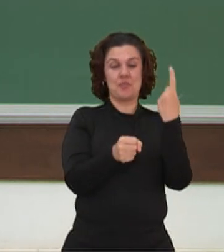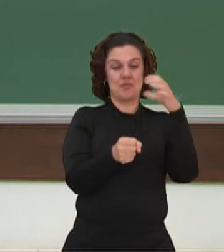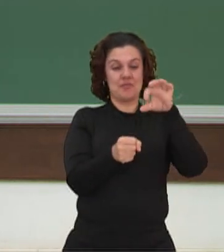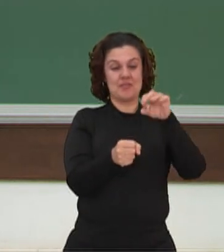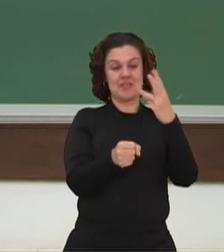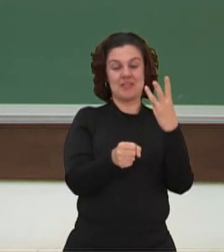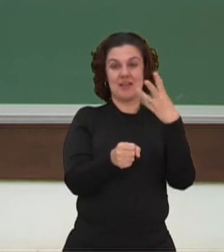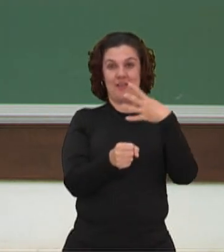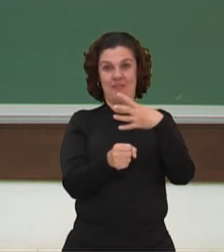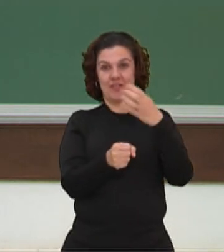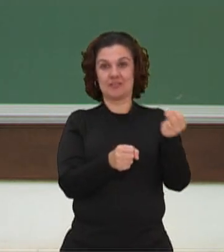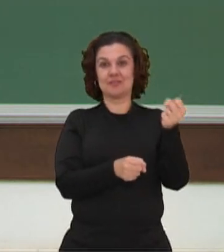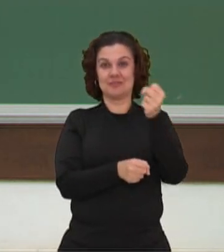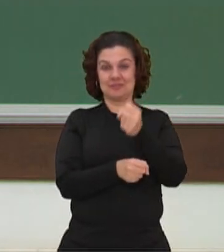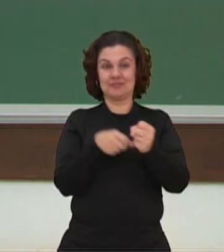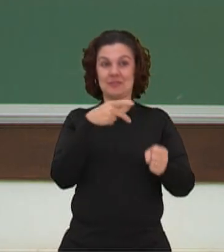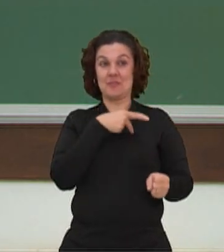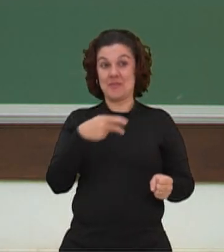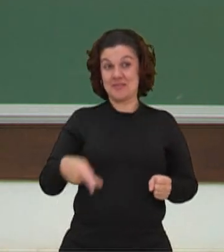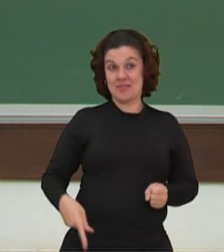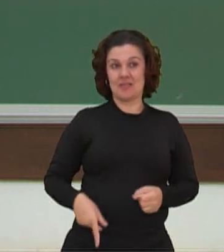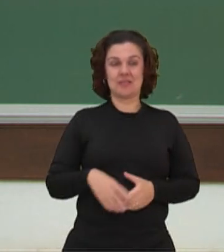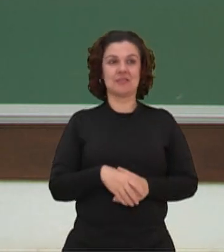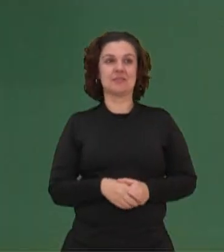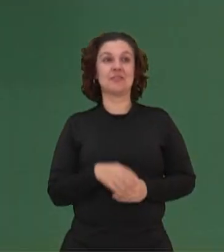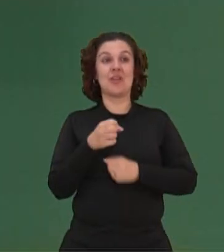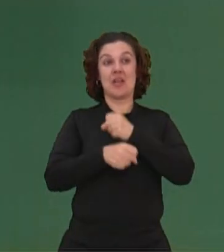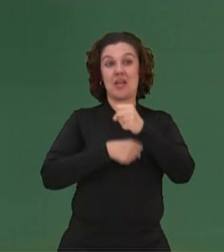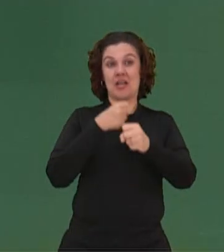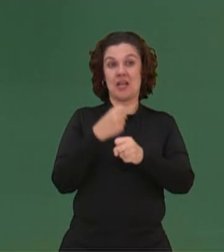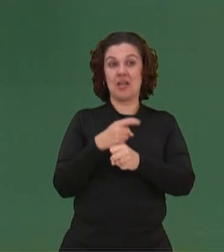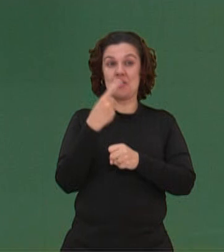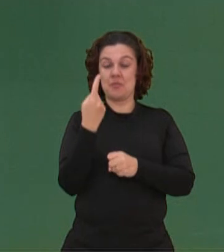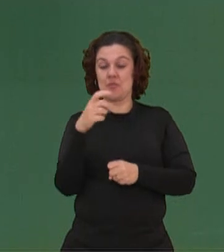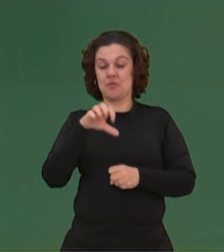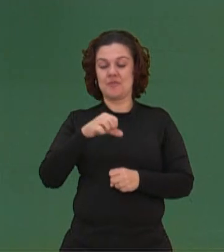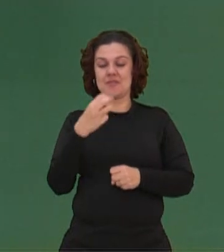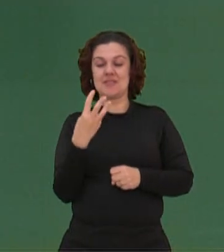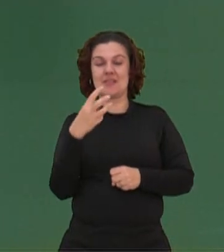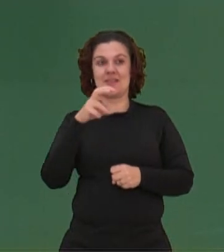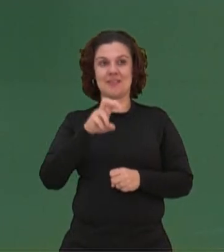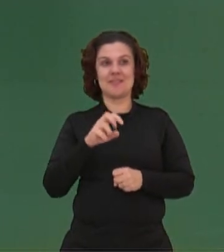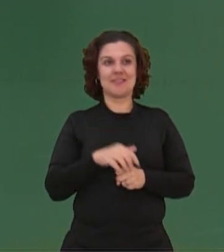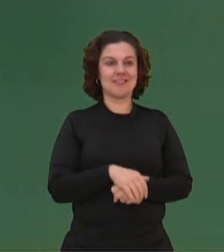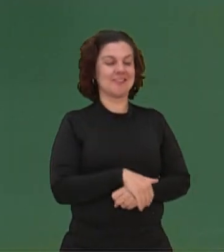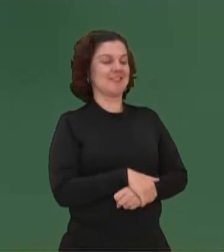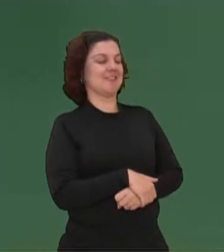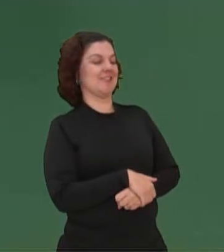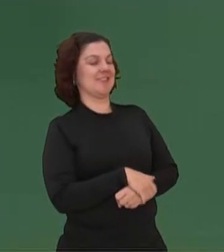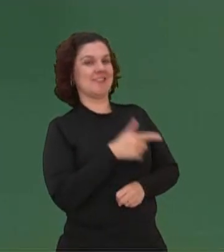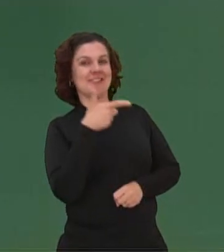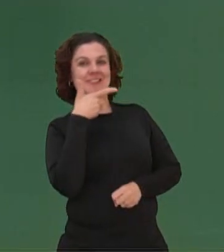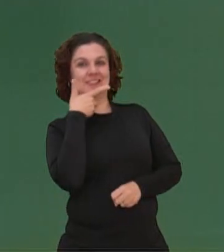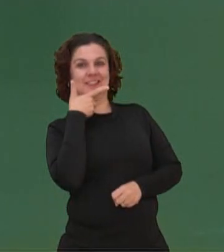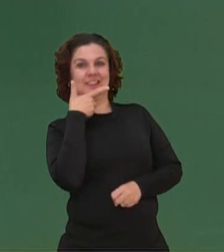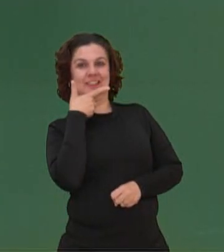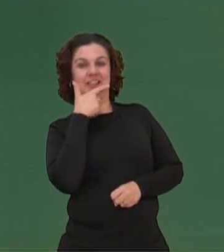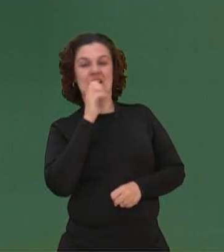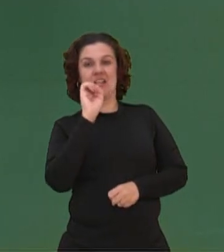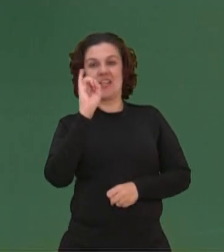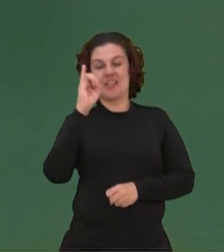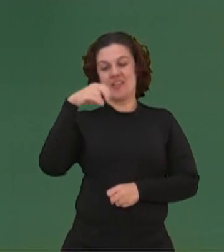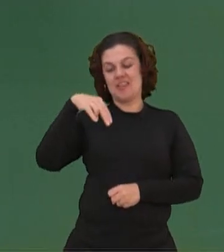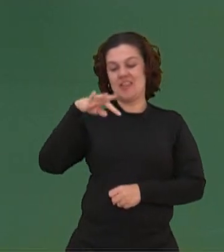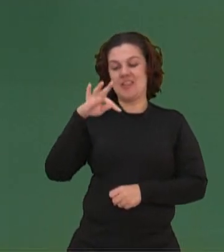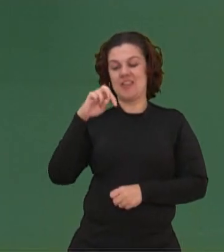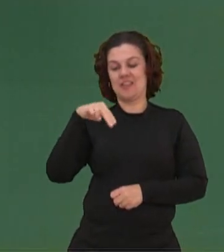1934 para a presidência. Em 1935, esse sorriso continua. Ah, mas e a intentona comunista? O